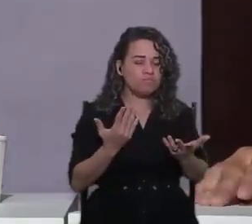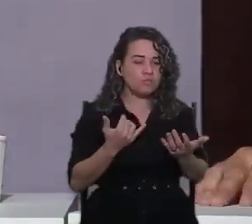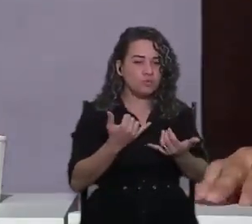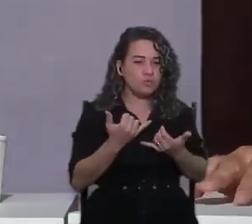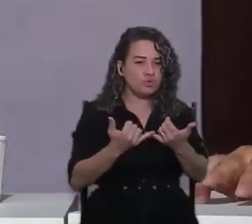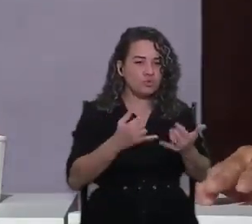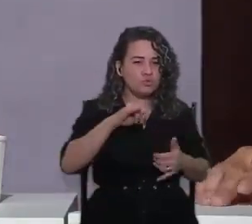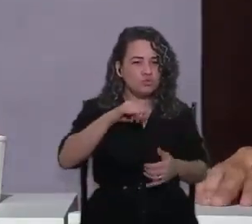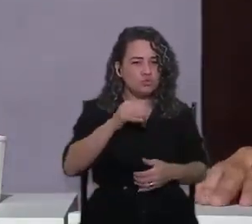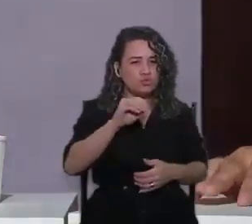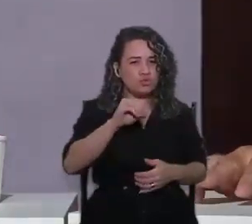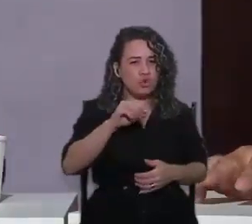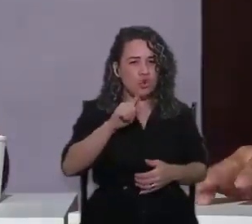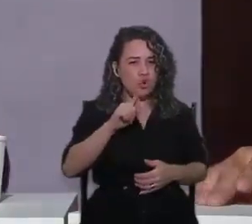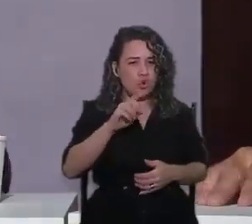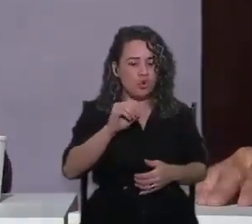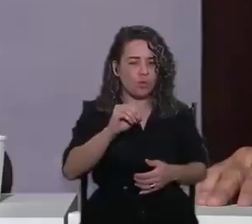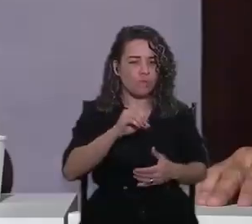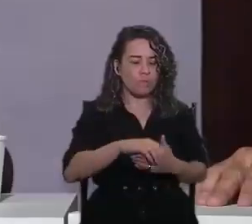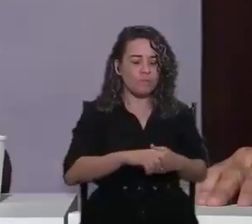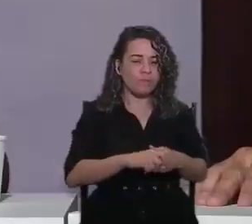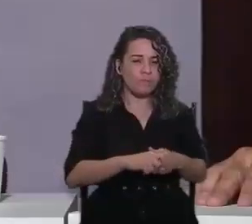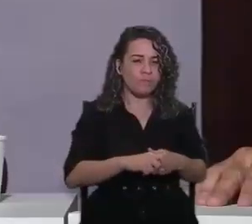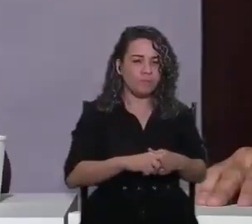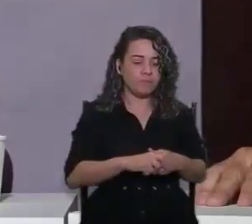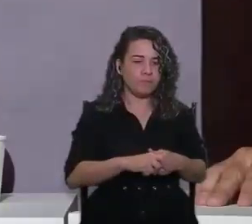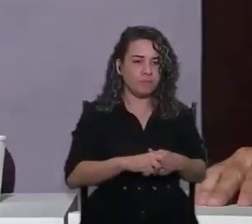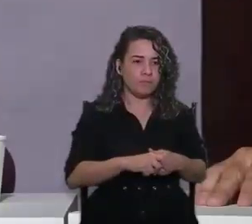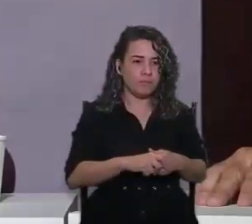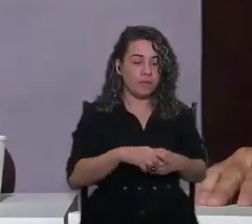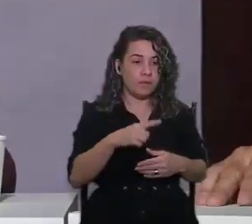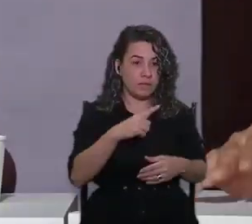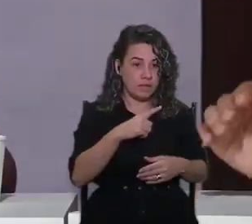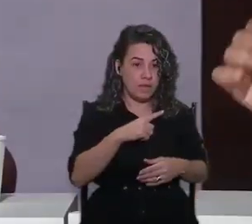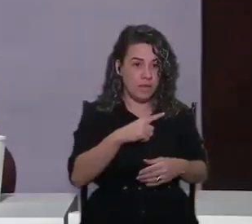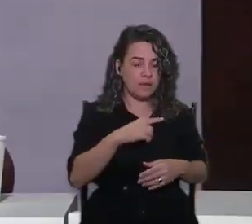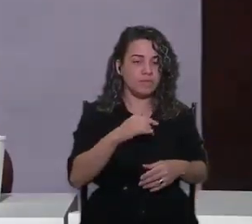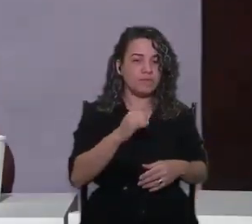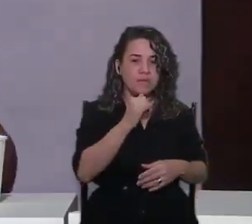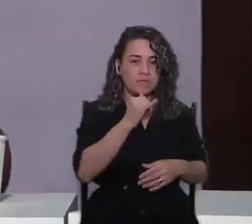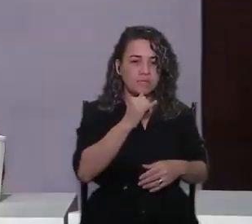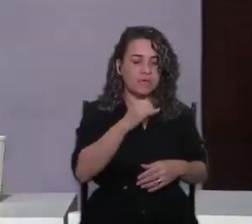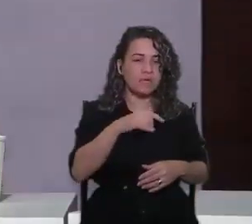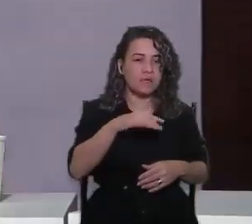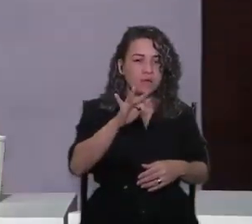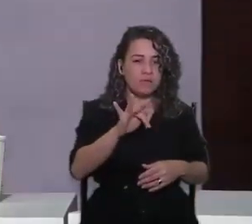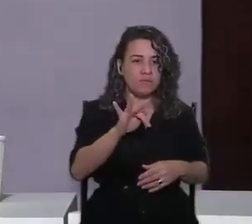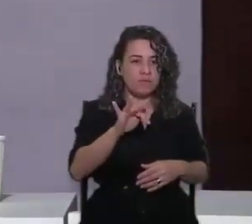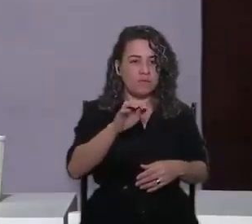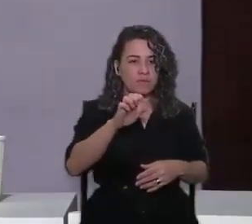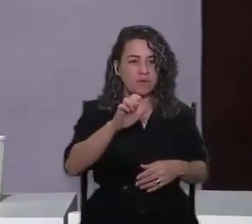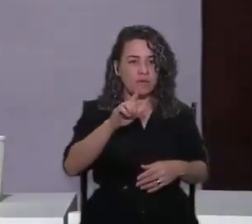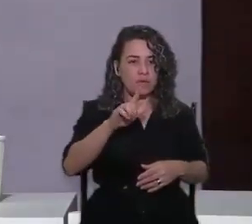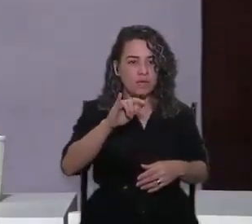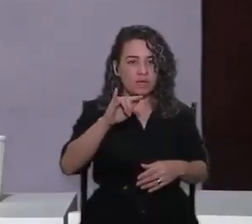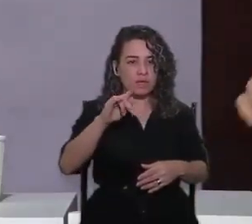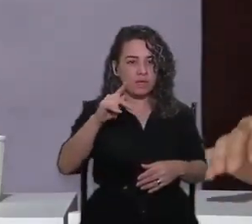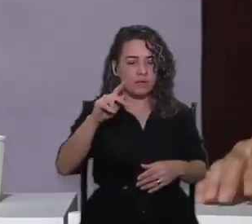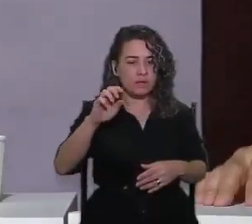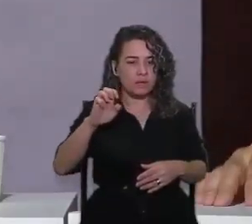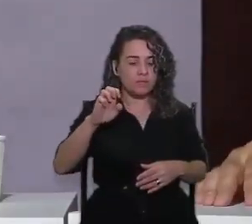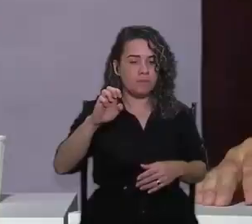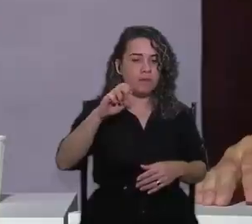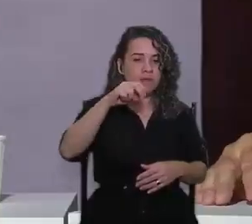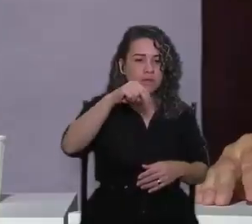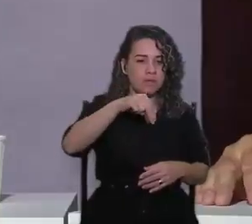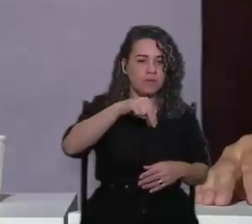ele tem um clube do livro dele, em que neste clube você desbloqueia certos benefícios a